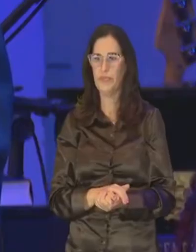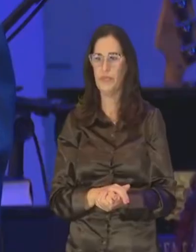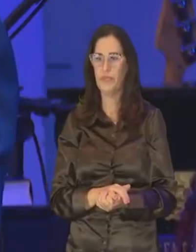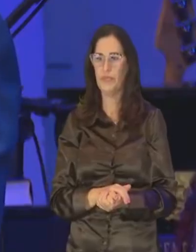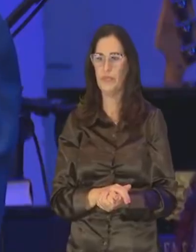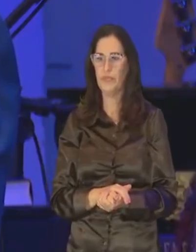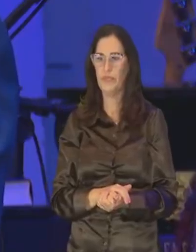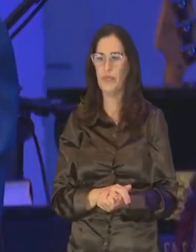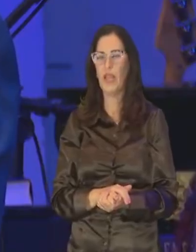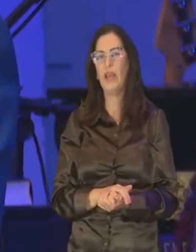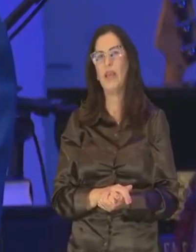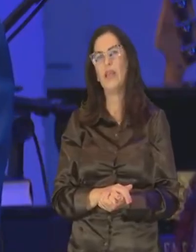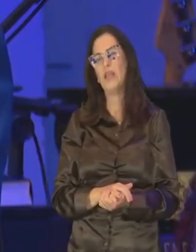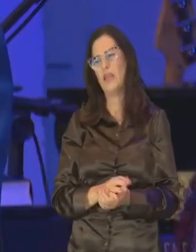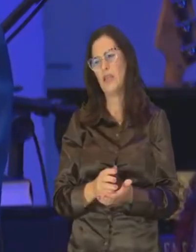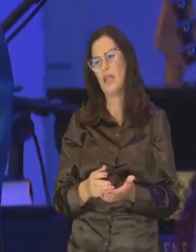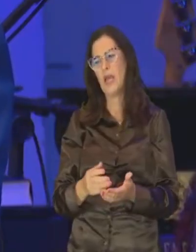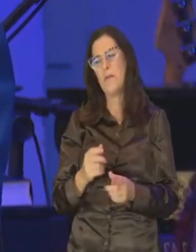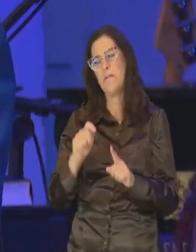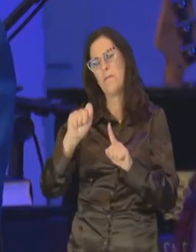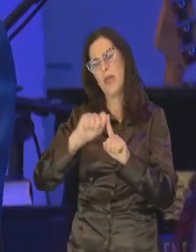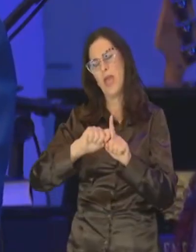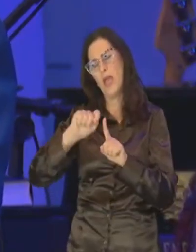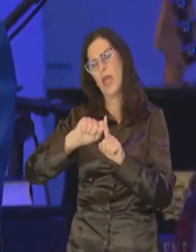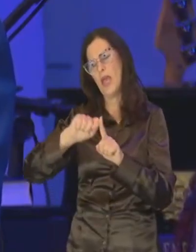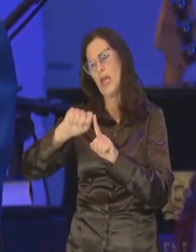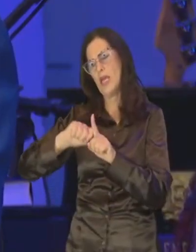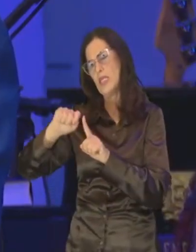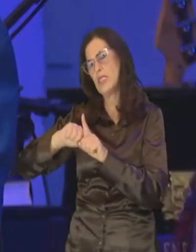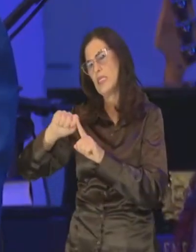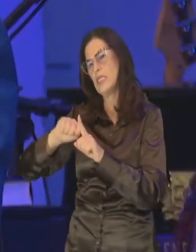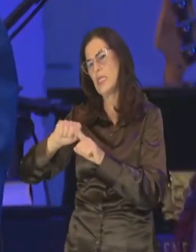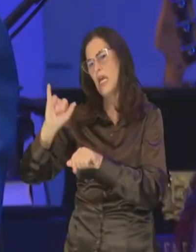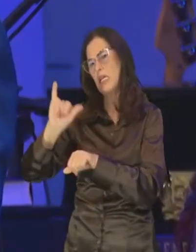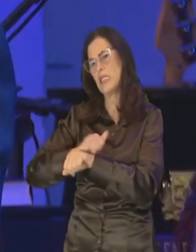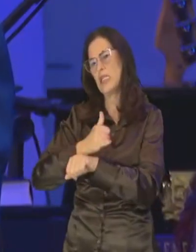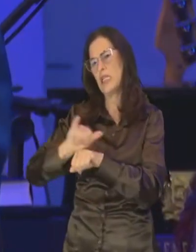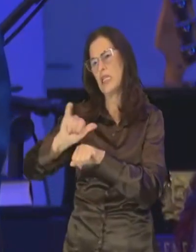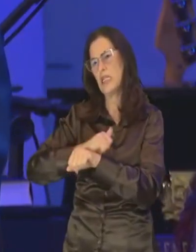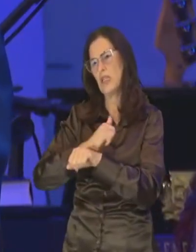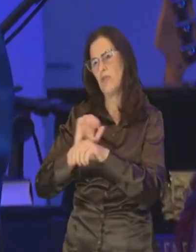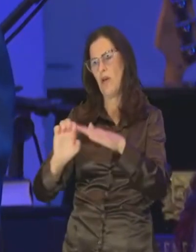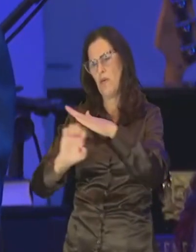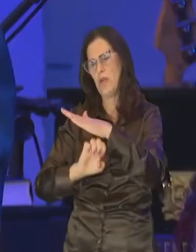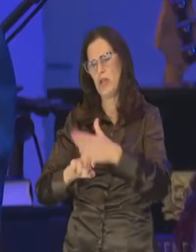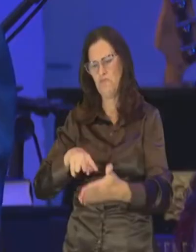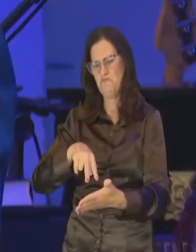E eu executei durante meses a estratégia de manter essa empresa de pé,